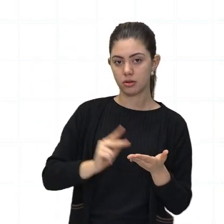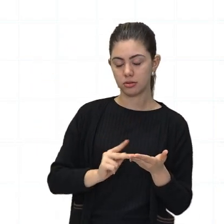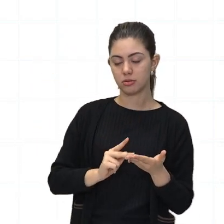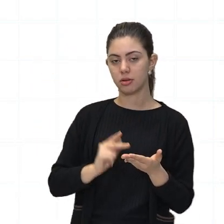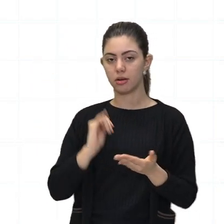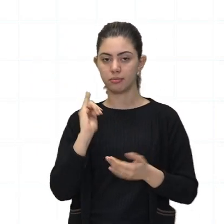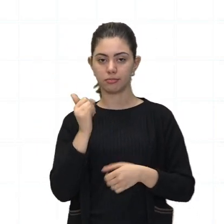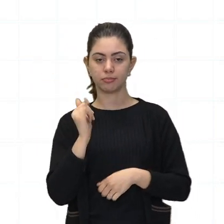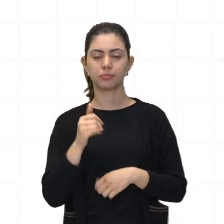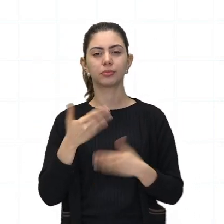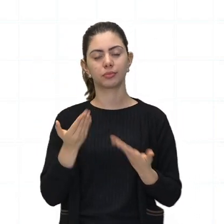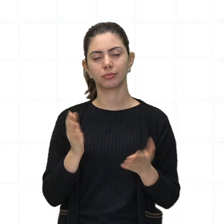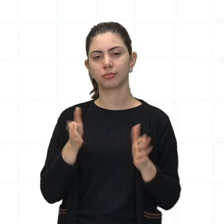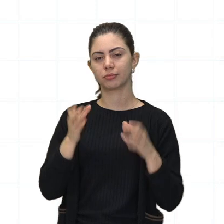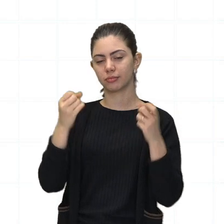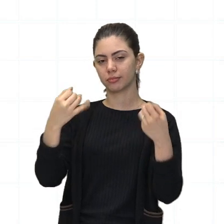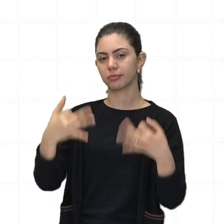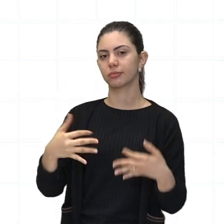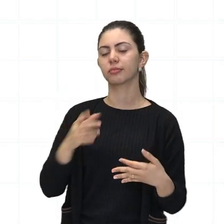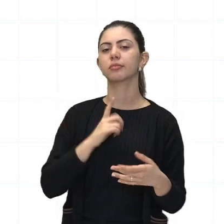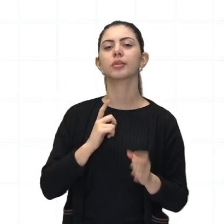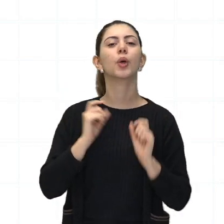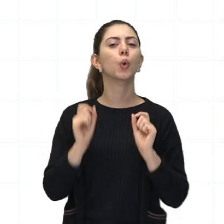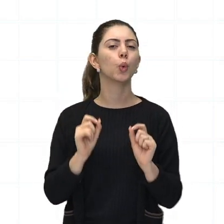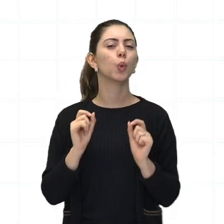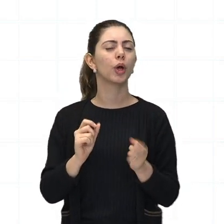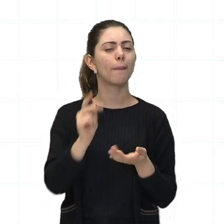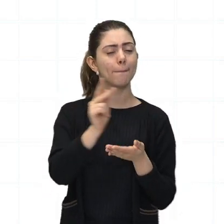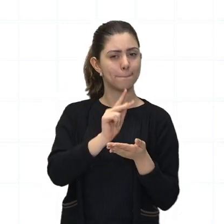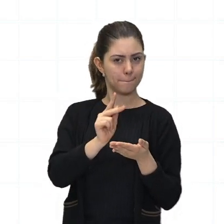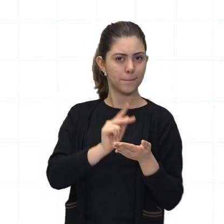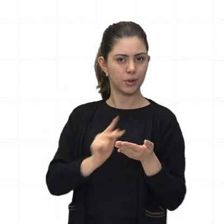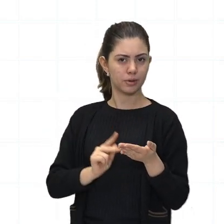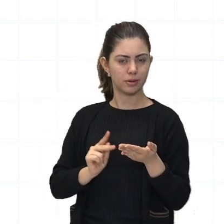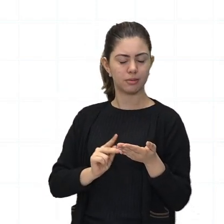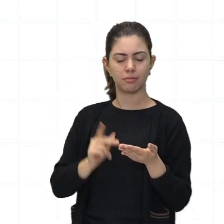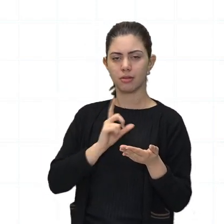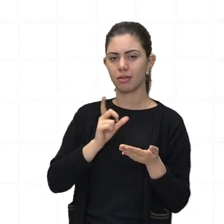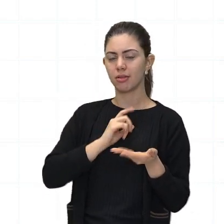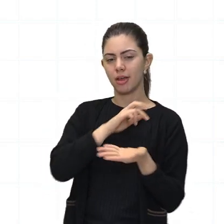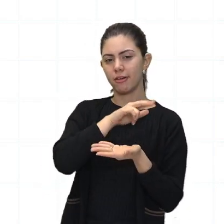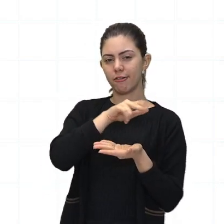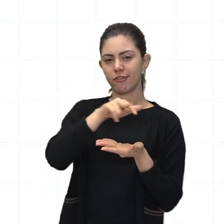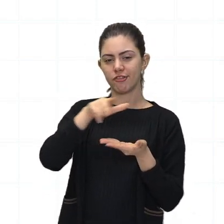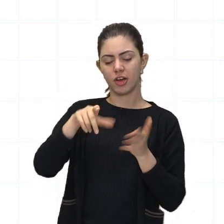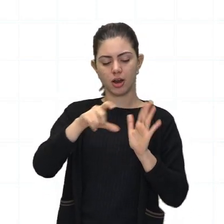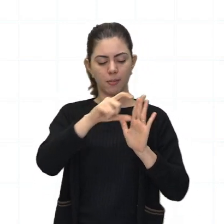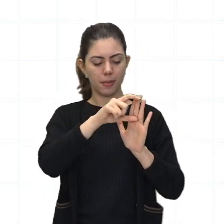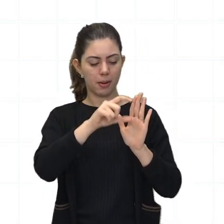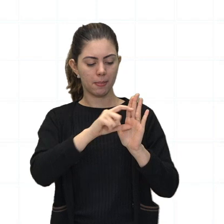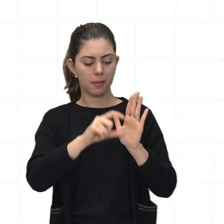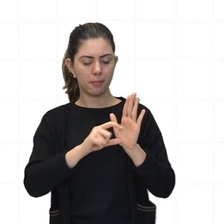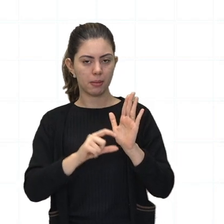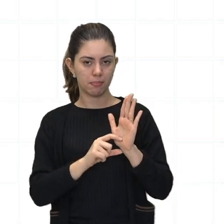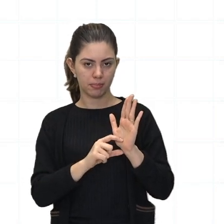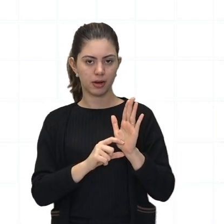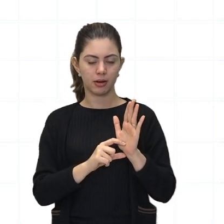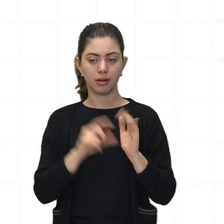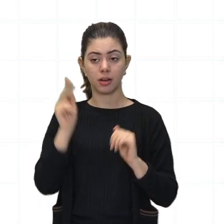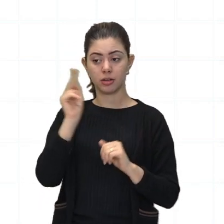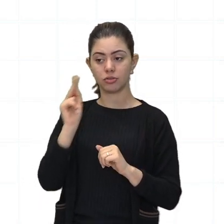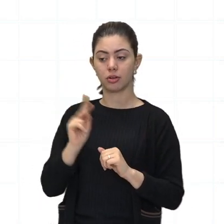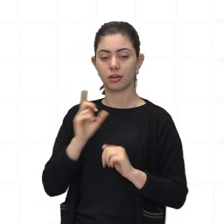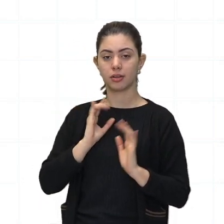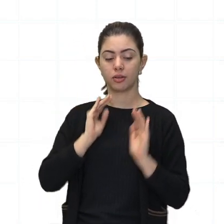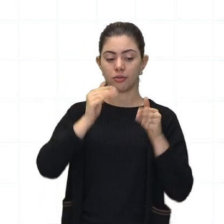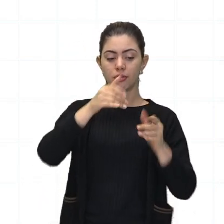tem o poema lá, em que são vários e vários versos contando essa história, que tem como eixo central a figura